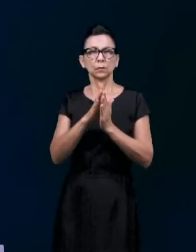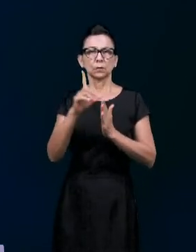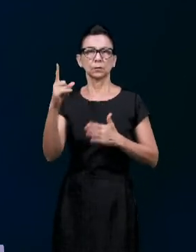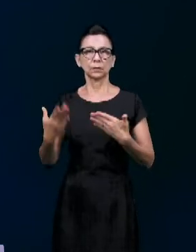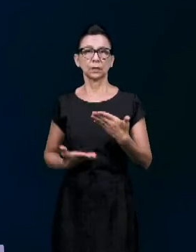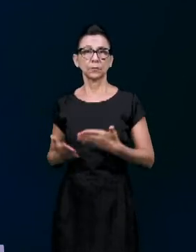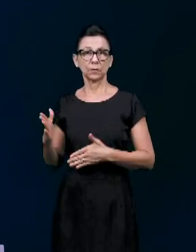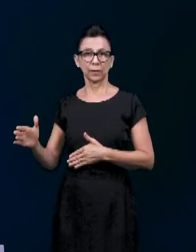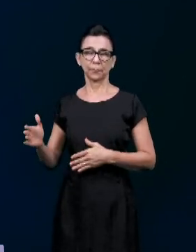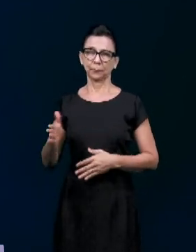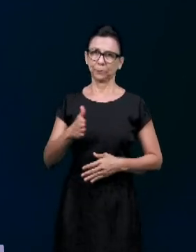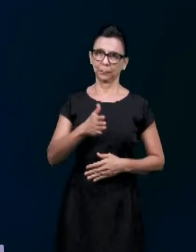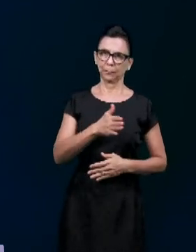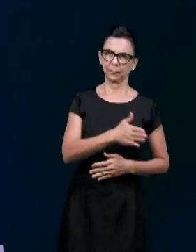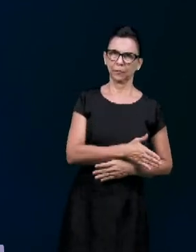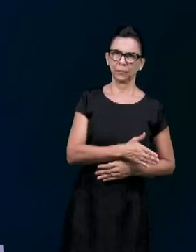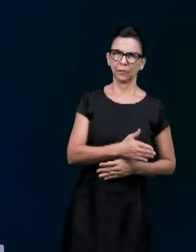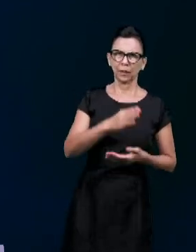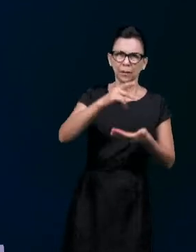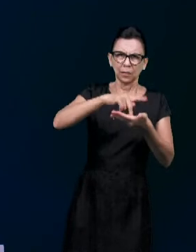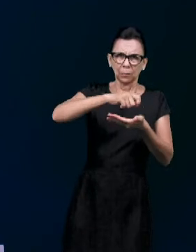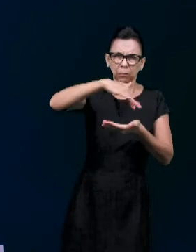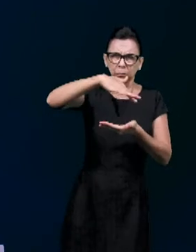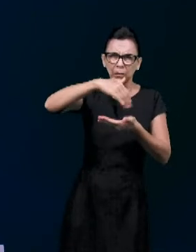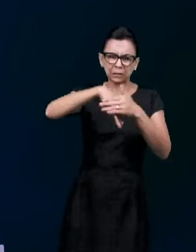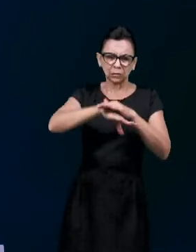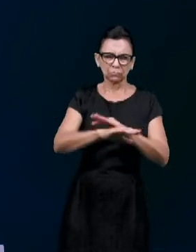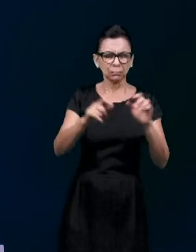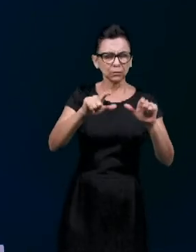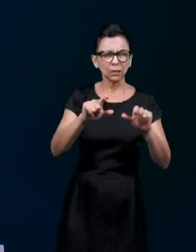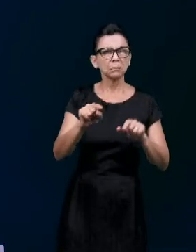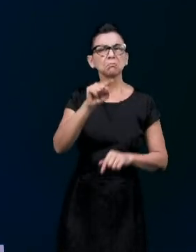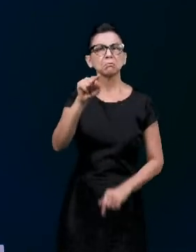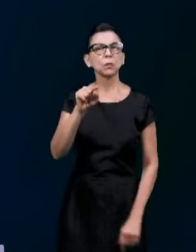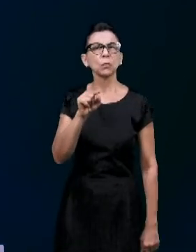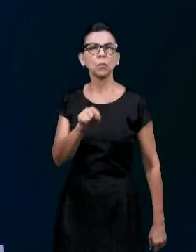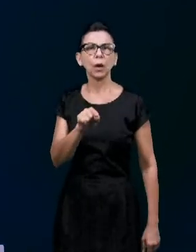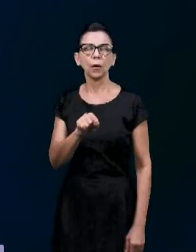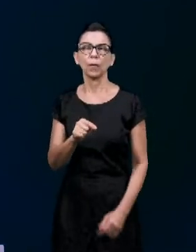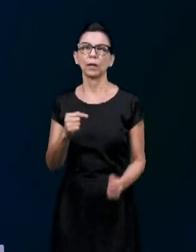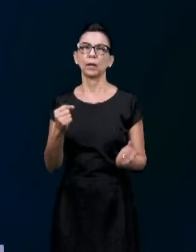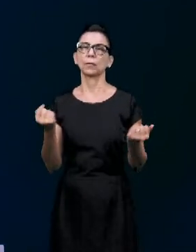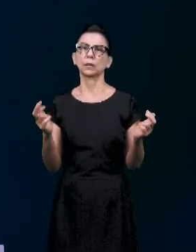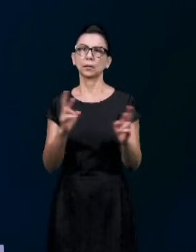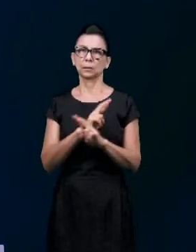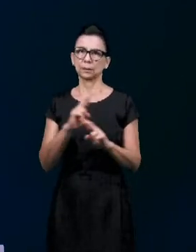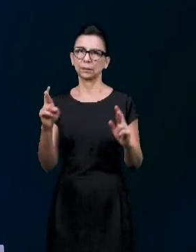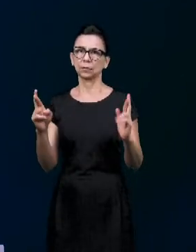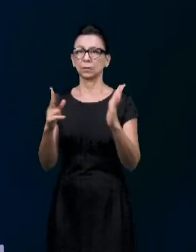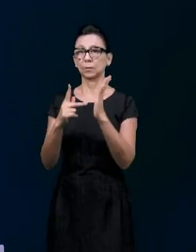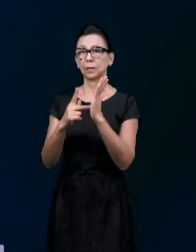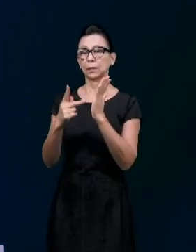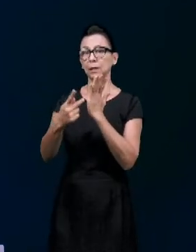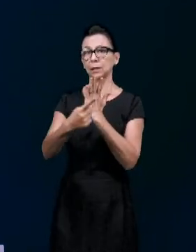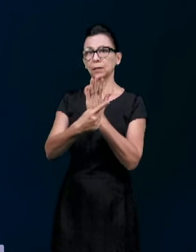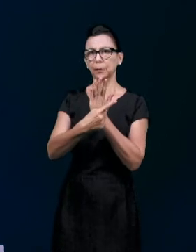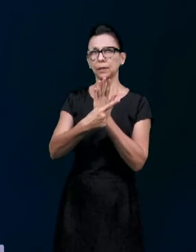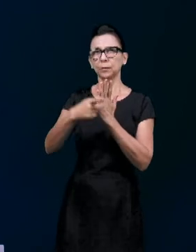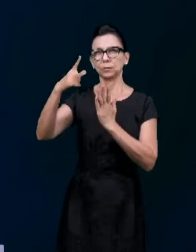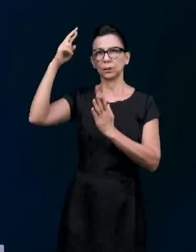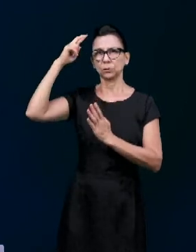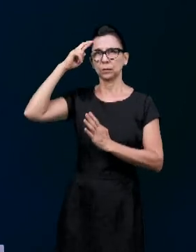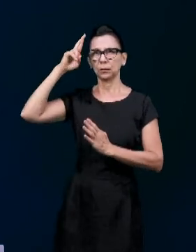Qual tesouro e em qual campo? Este tesouro fala da palavra do Senhor, que é o norte para o servo do Senhor,